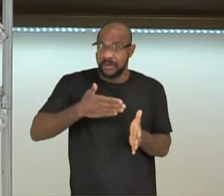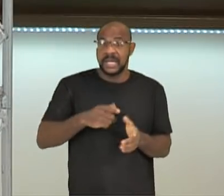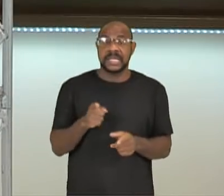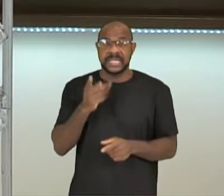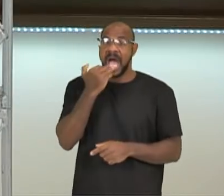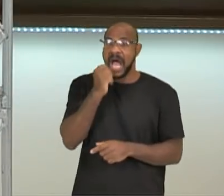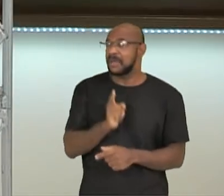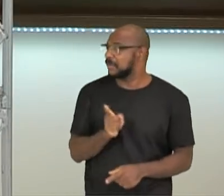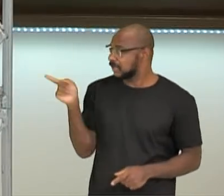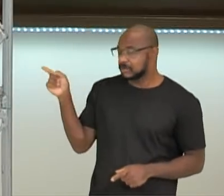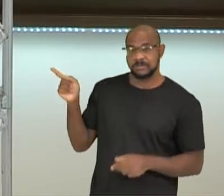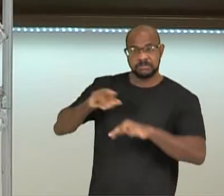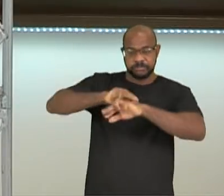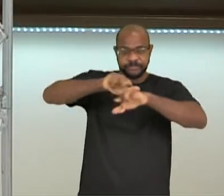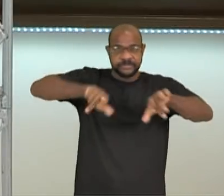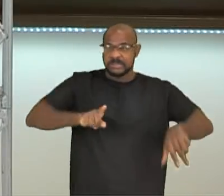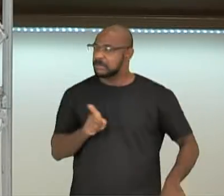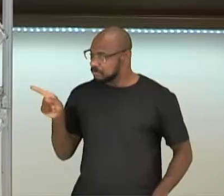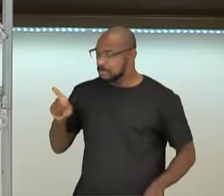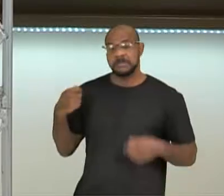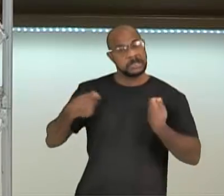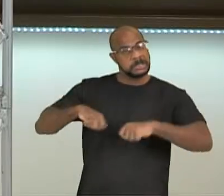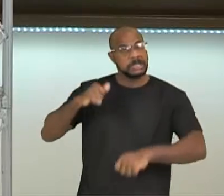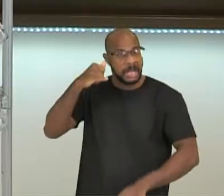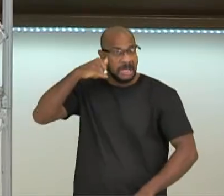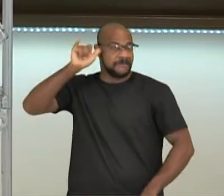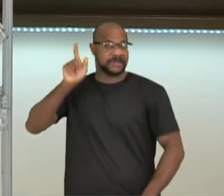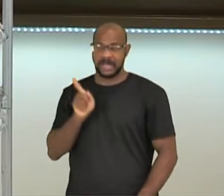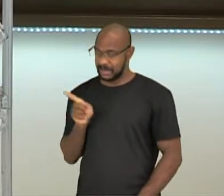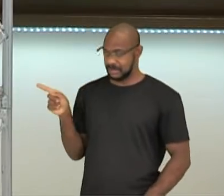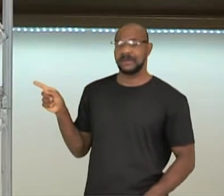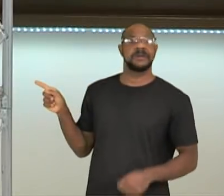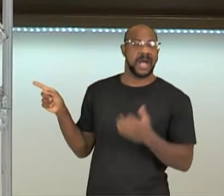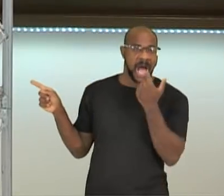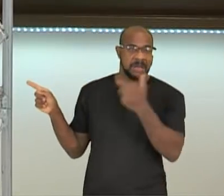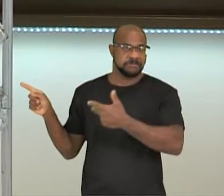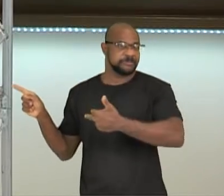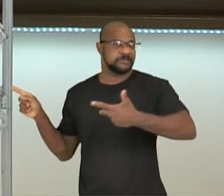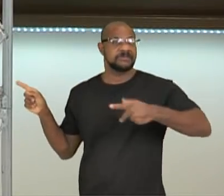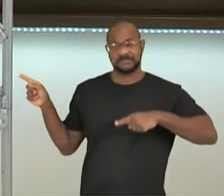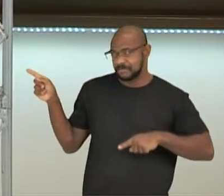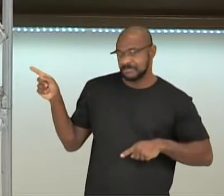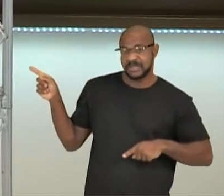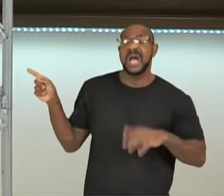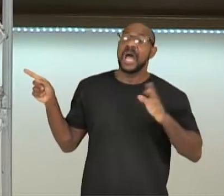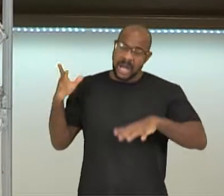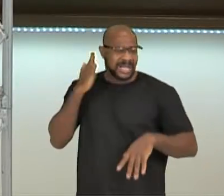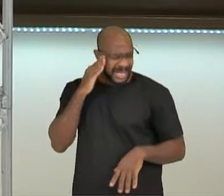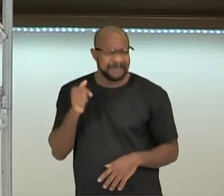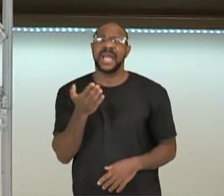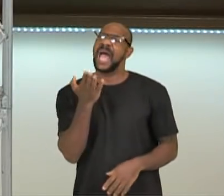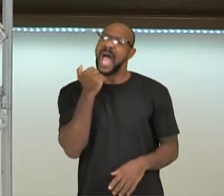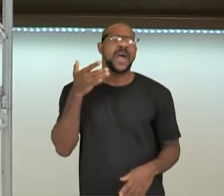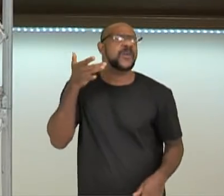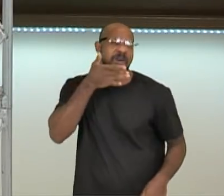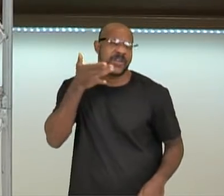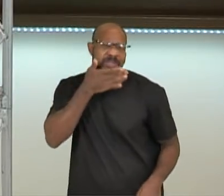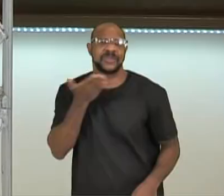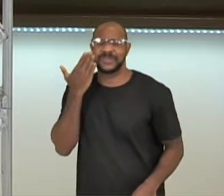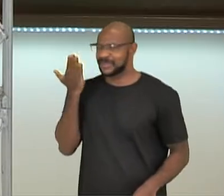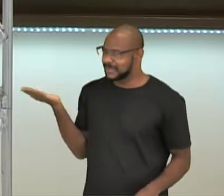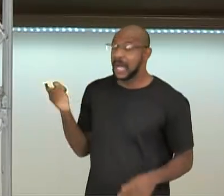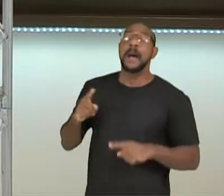excluir totalmente? Quem consegue? Né? A gente não consegue porque são alimentos muito saborosos, né? A gente acaba